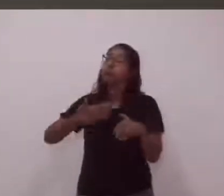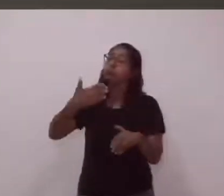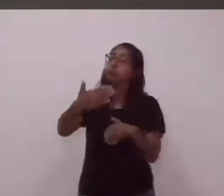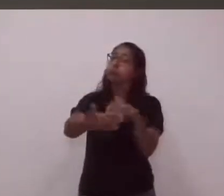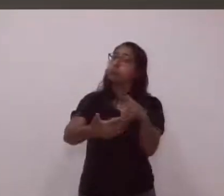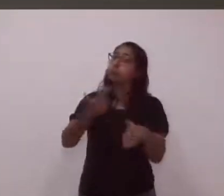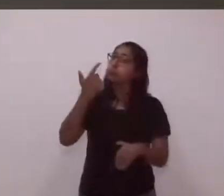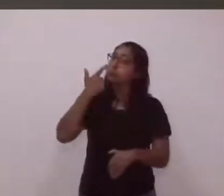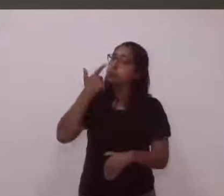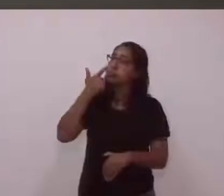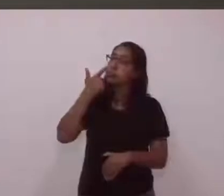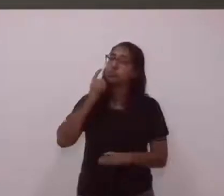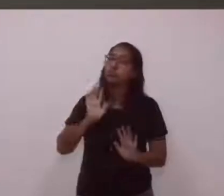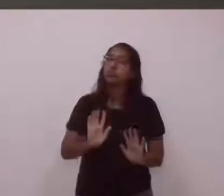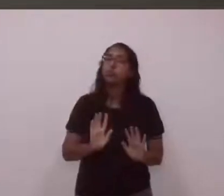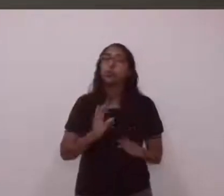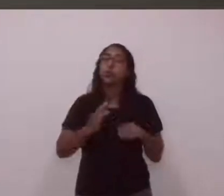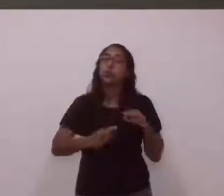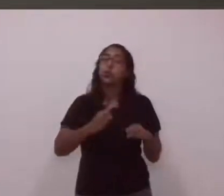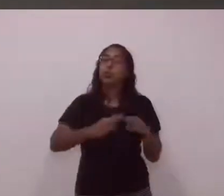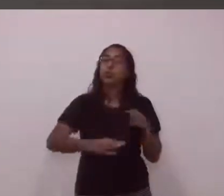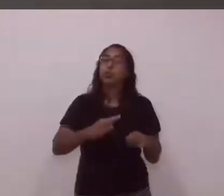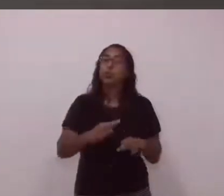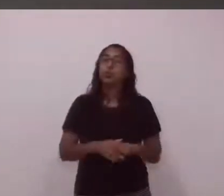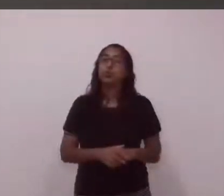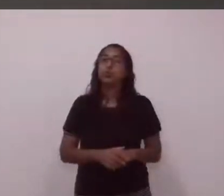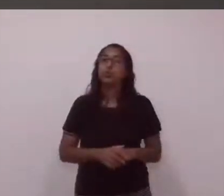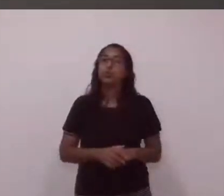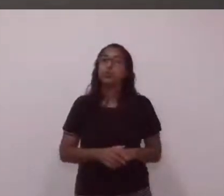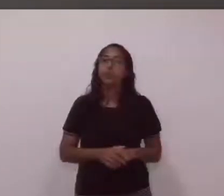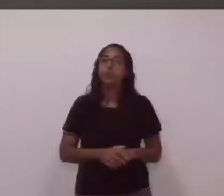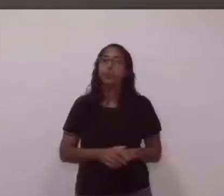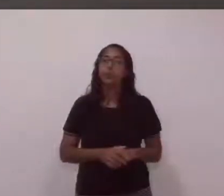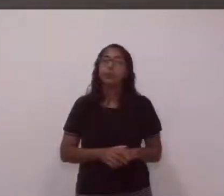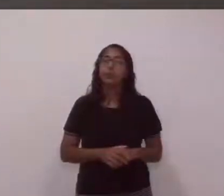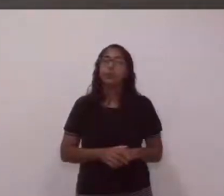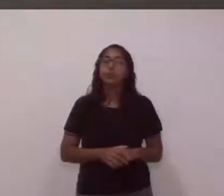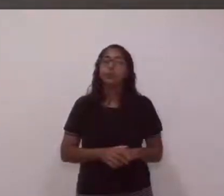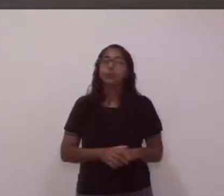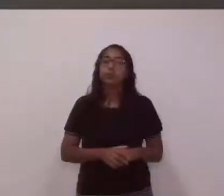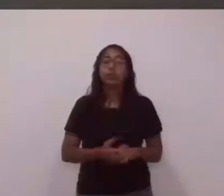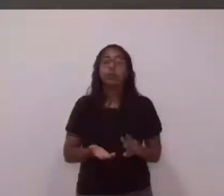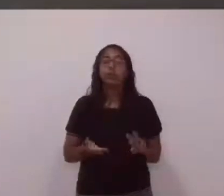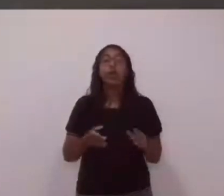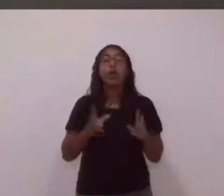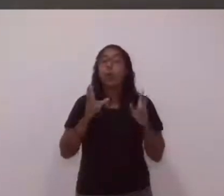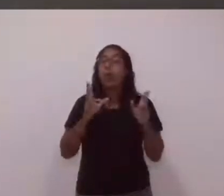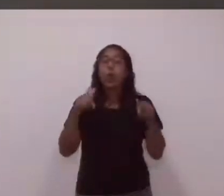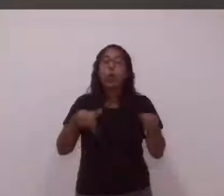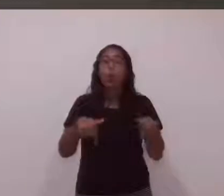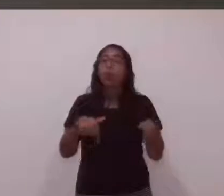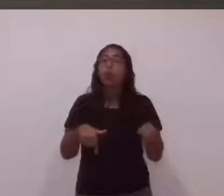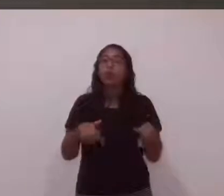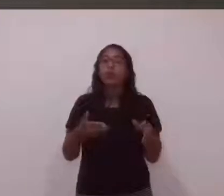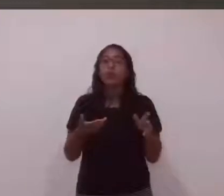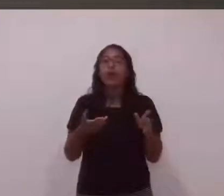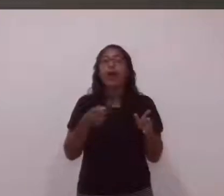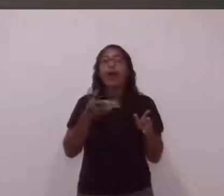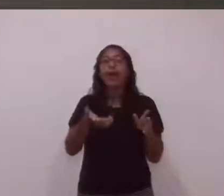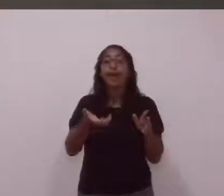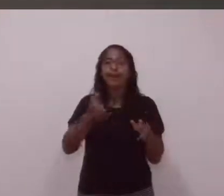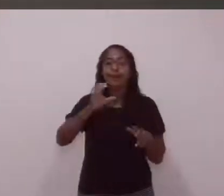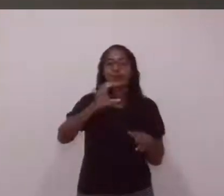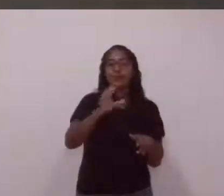de avaliação e julgamento do mesmo modo na hora que se entra aqui como pedido de comissão processante não está